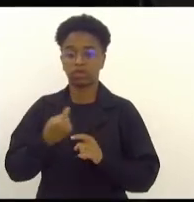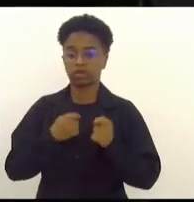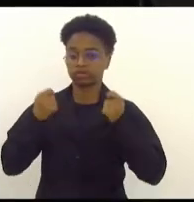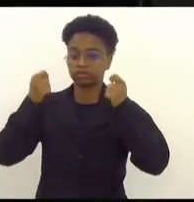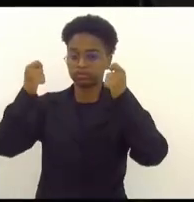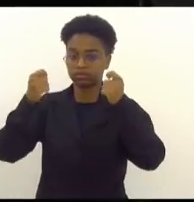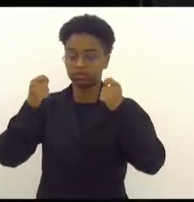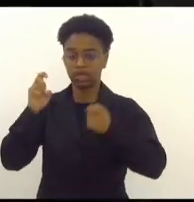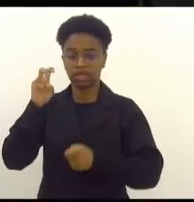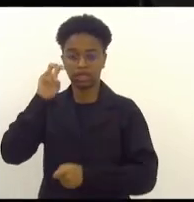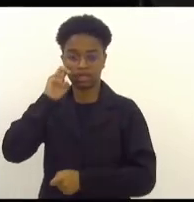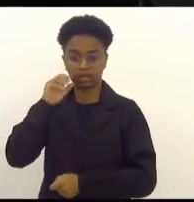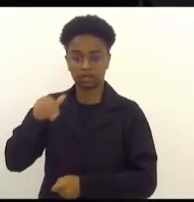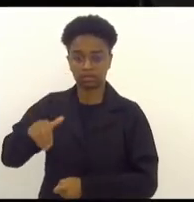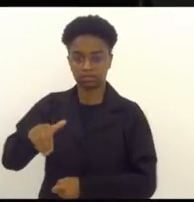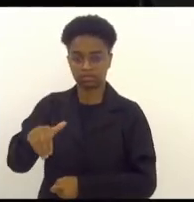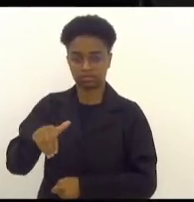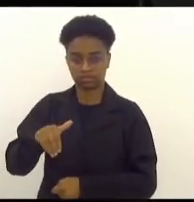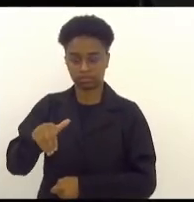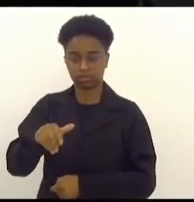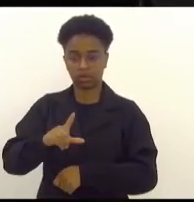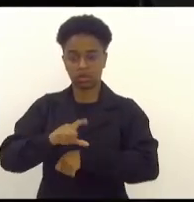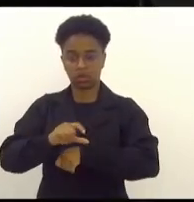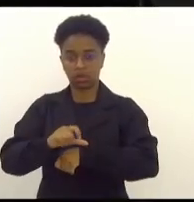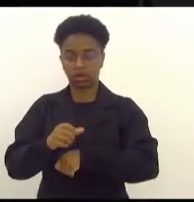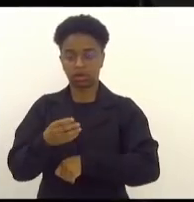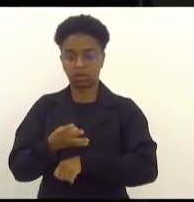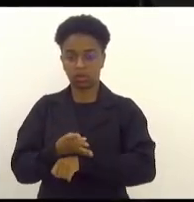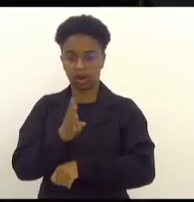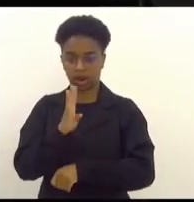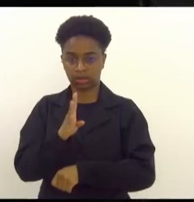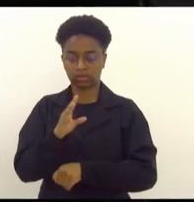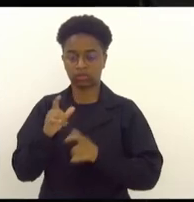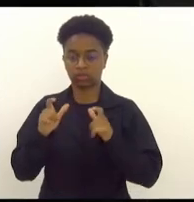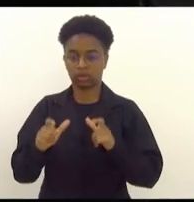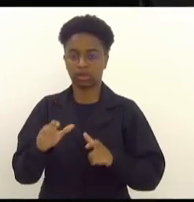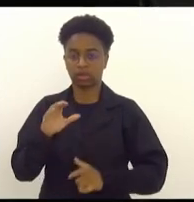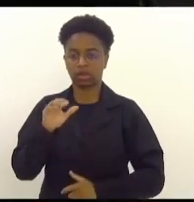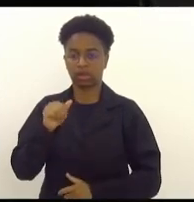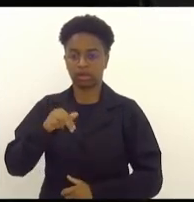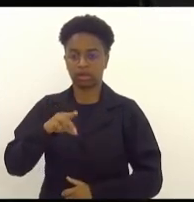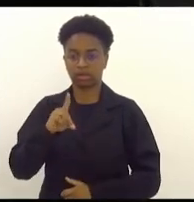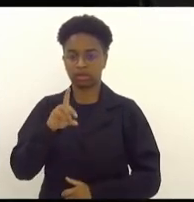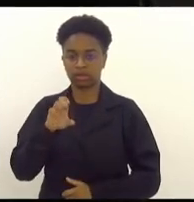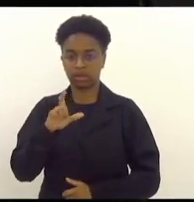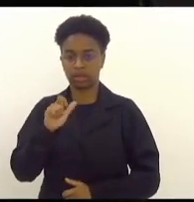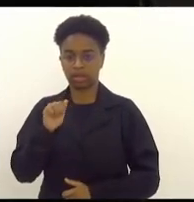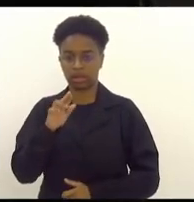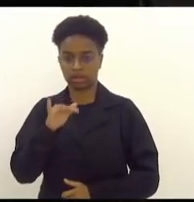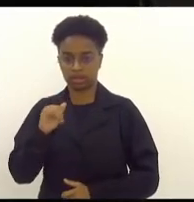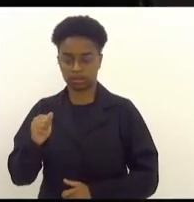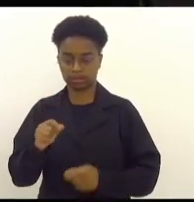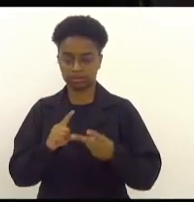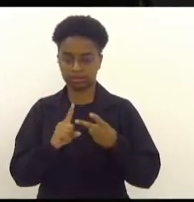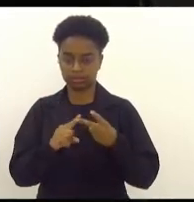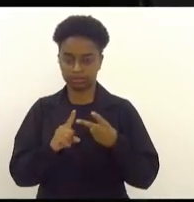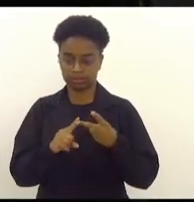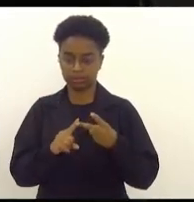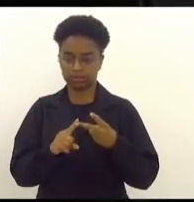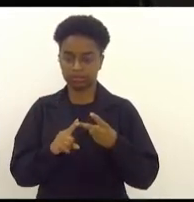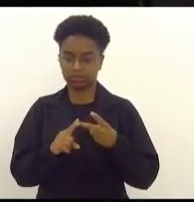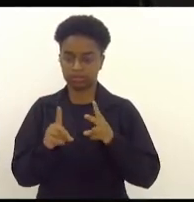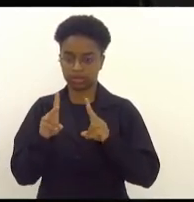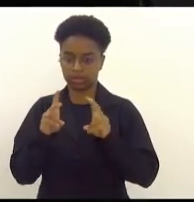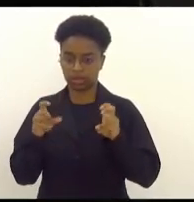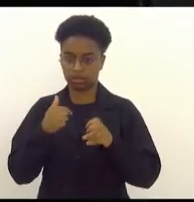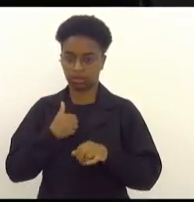quinta-feira às 16 horas na Candelária o segundo tema que me